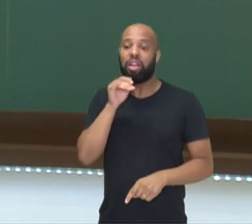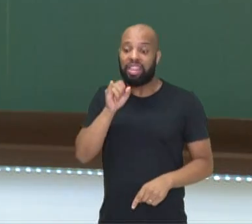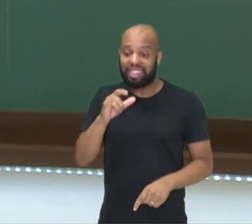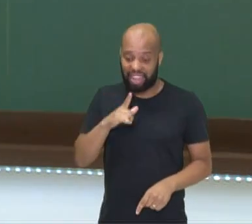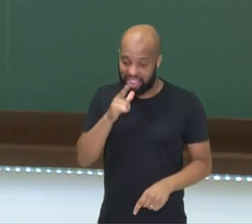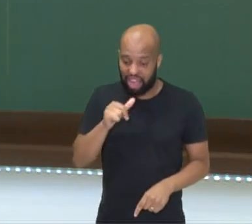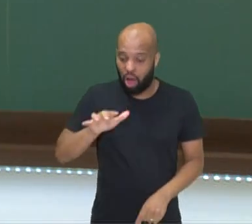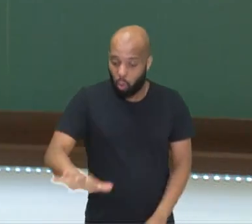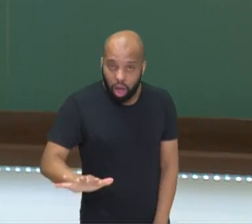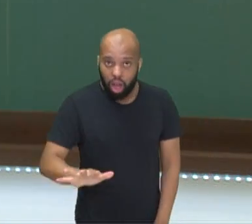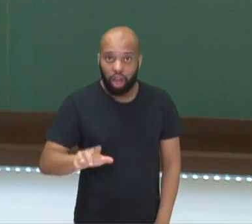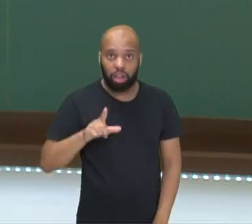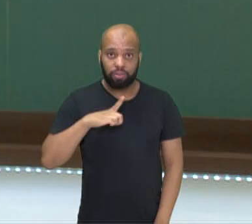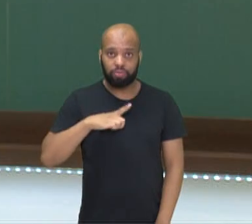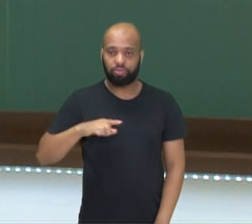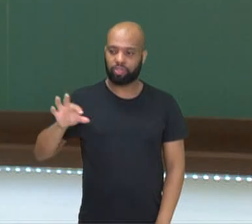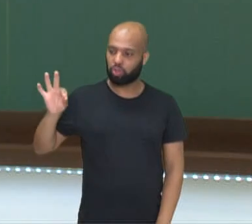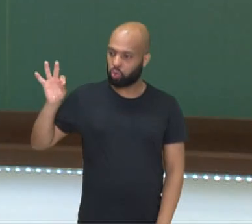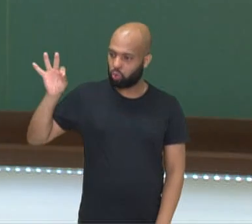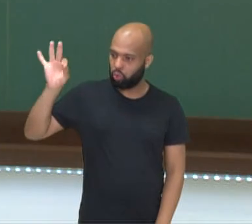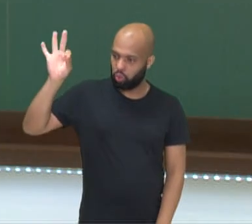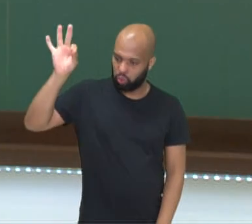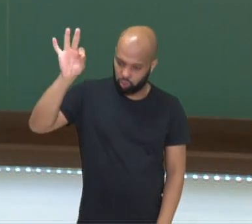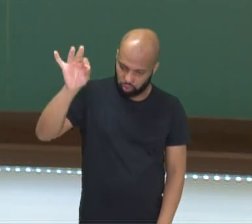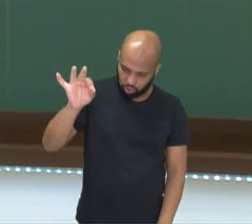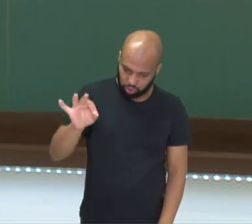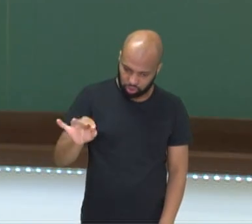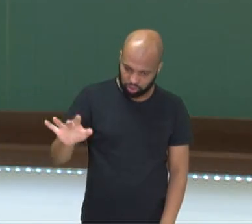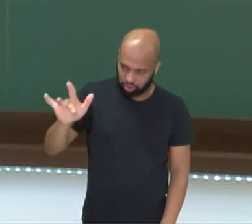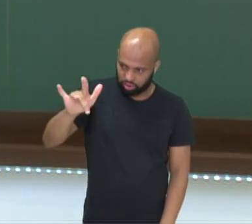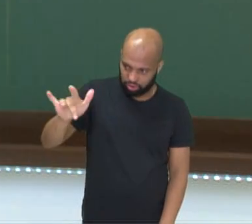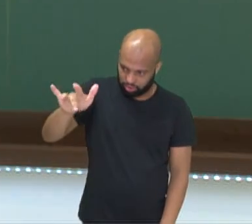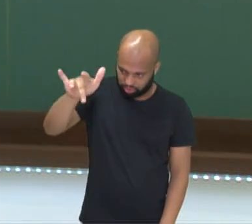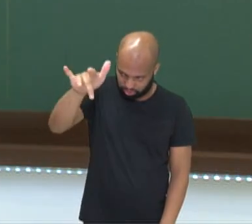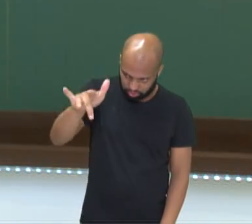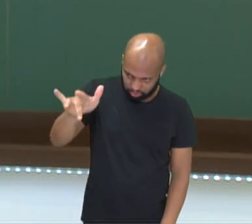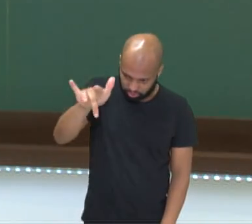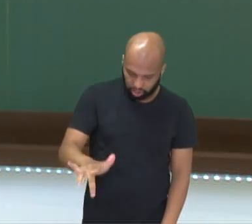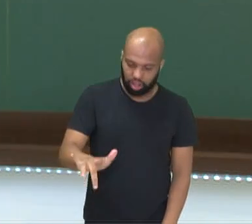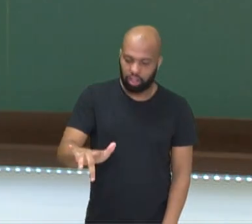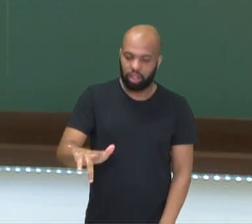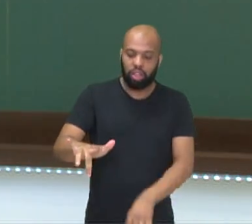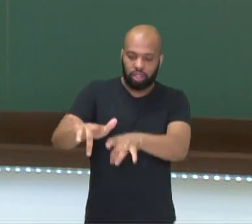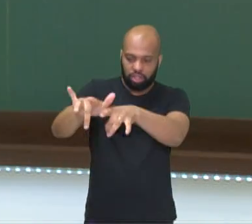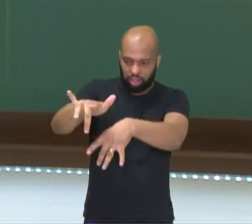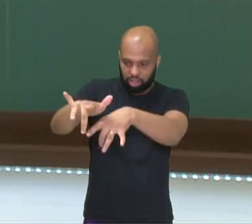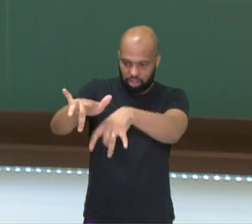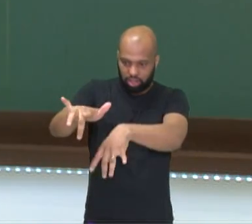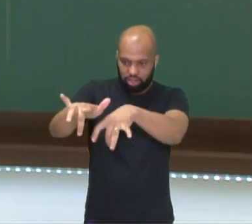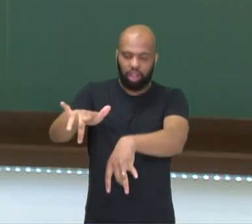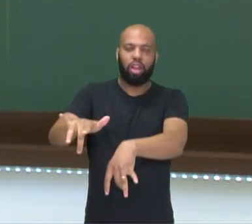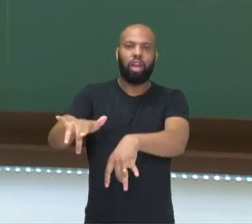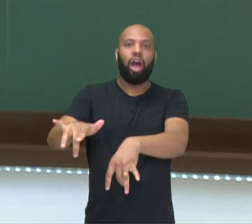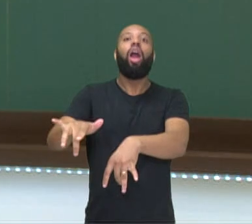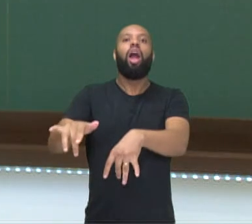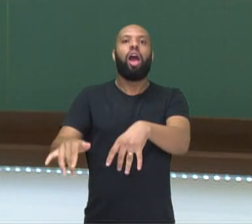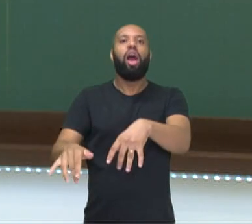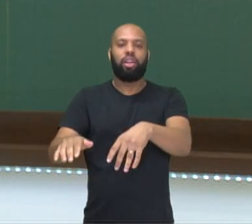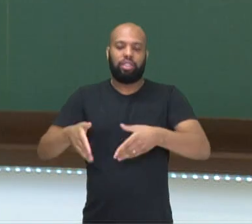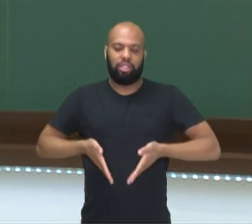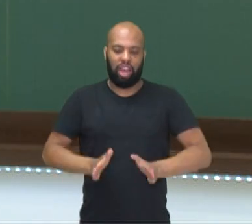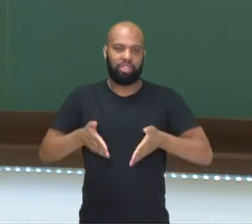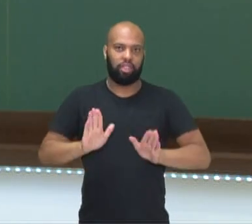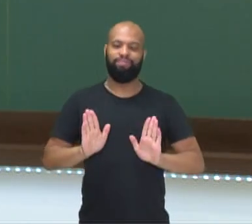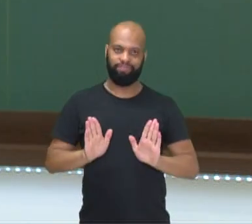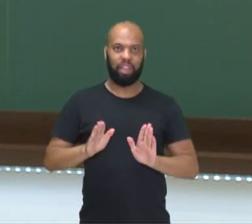ovos, consequentemente, não nascem novos mosquitos. Então vamos falar das doenças? Então, todas as doenças que eu vou